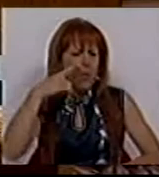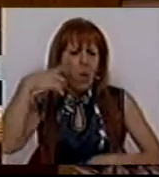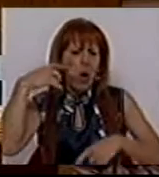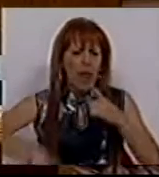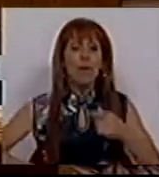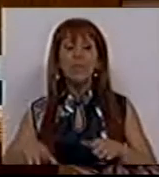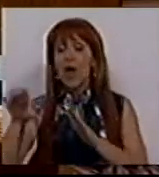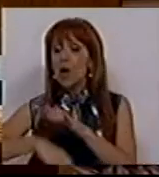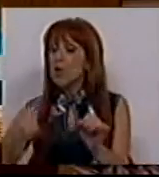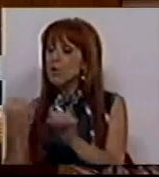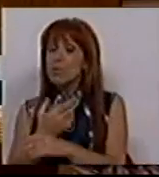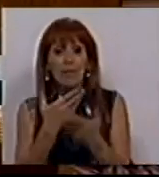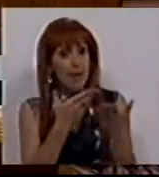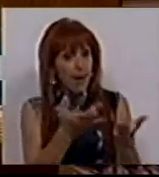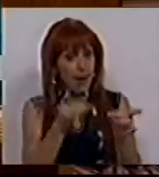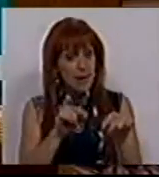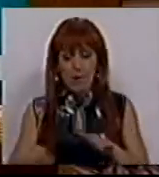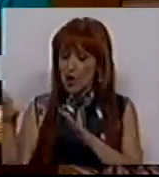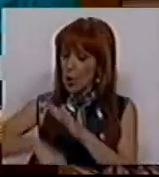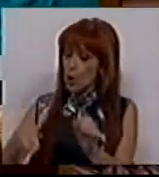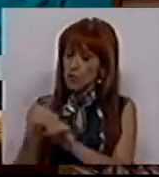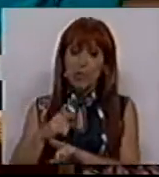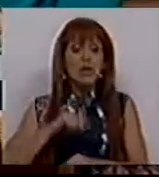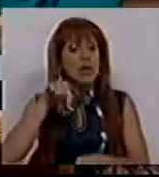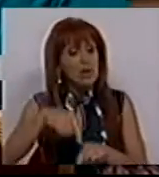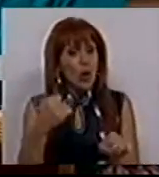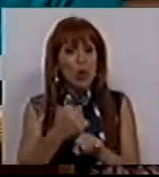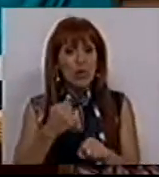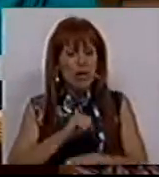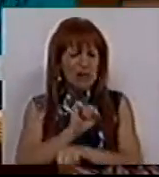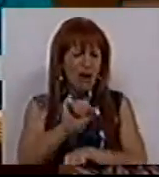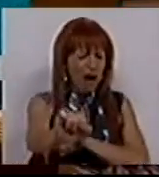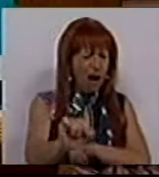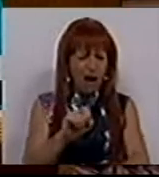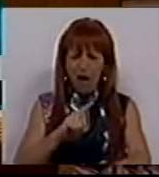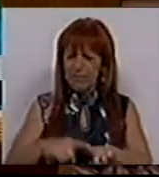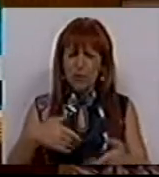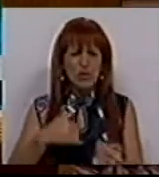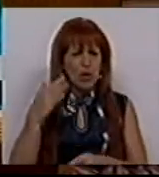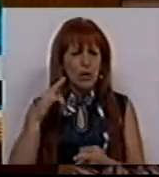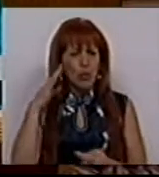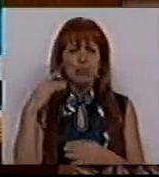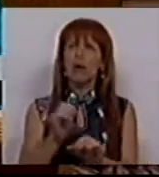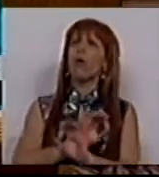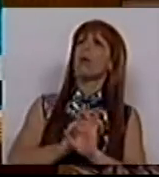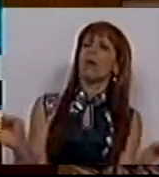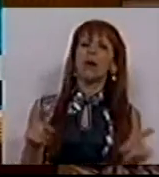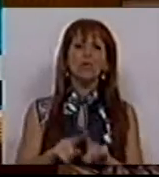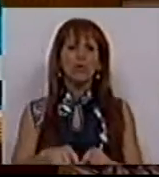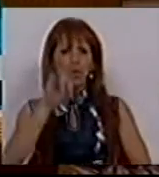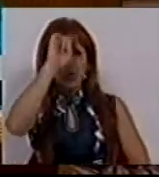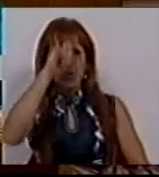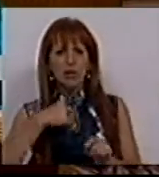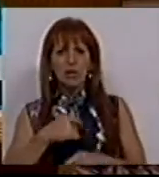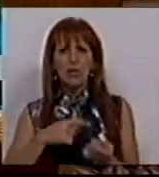A precariedade é também isto. A precariedade está no trabalho semi-escravo, adornado com nomes pomposos. Está nos estágios